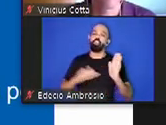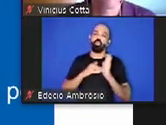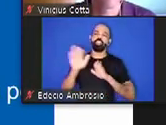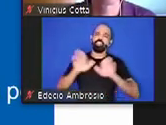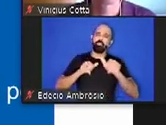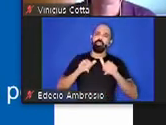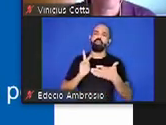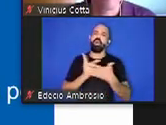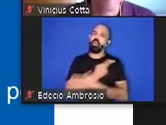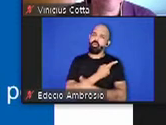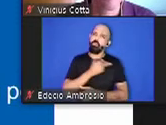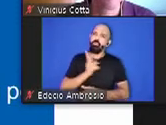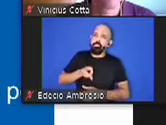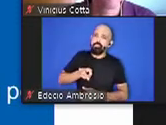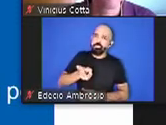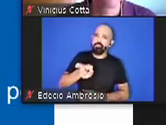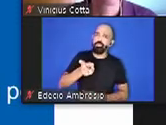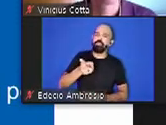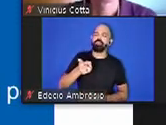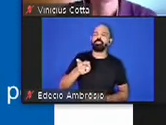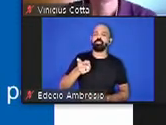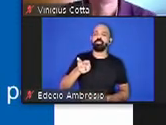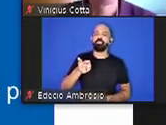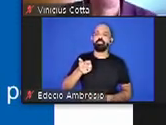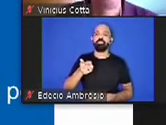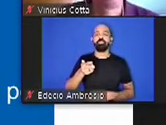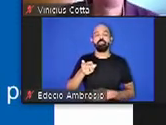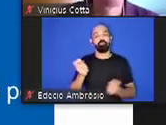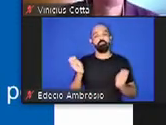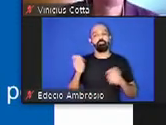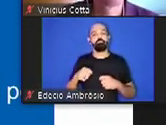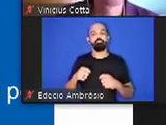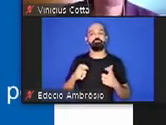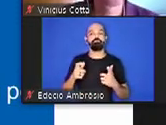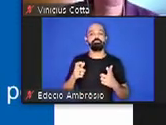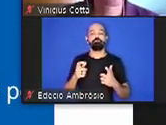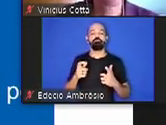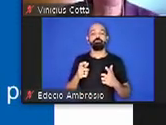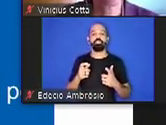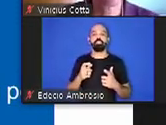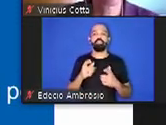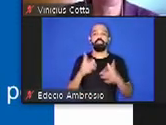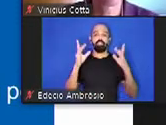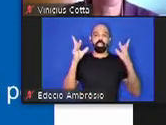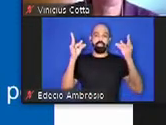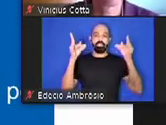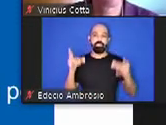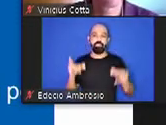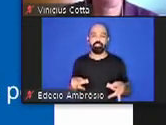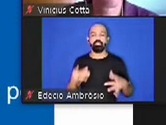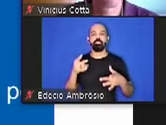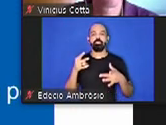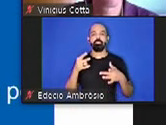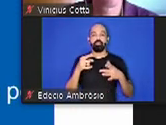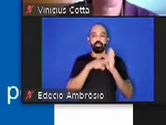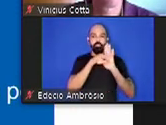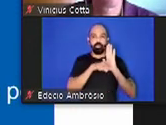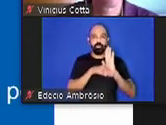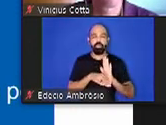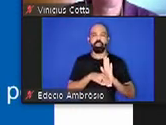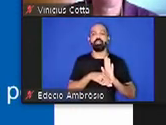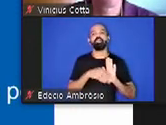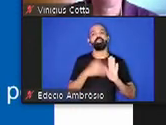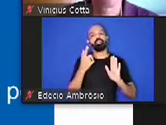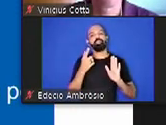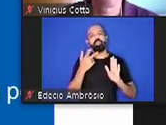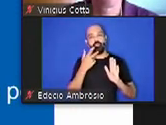acontecendo, e a gente pode dar mais, podemos dar mais detalhes desse programa de outros no evento